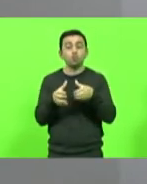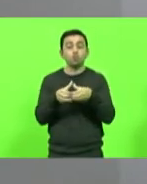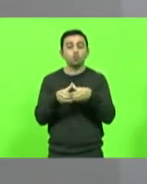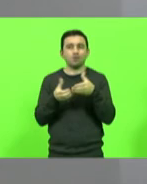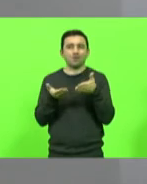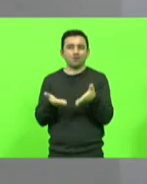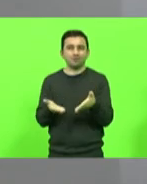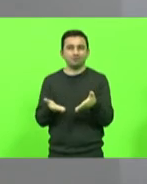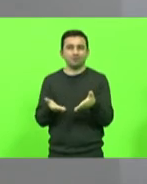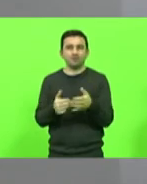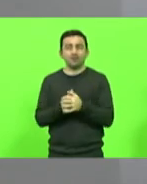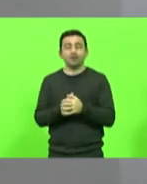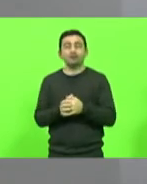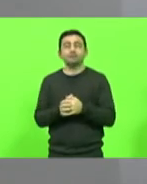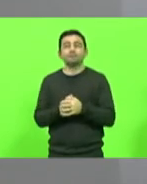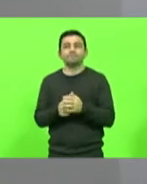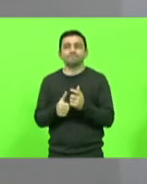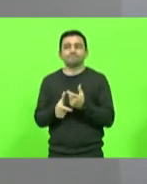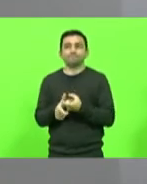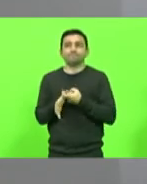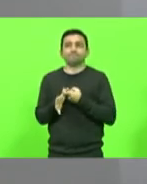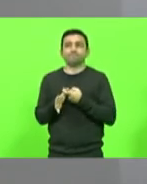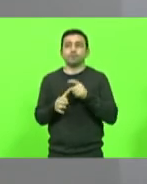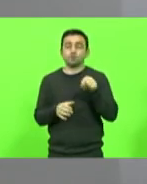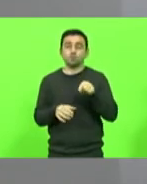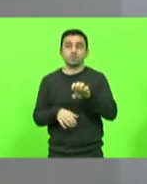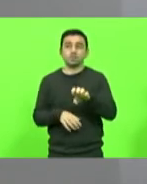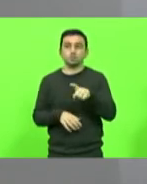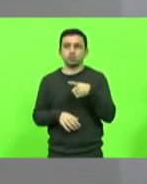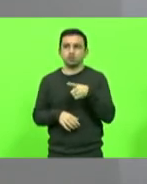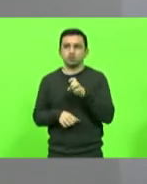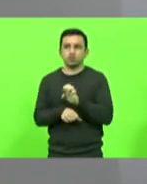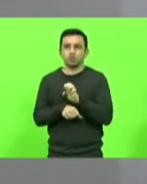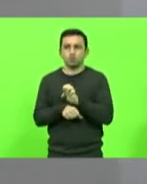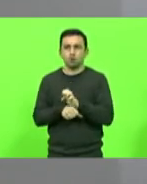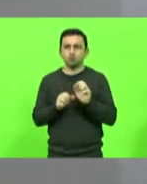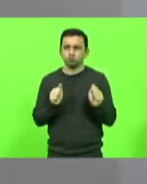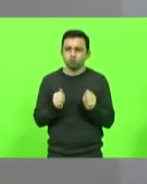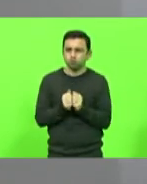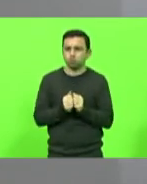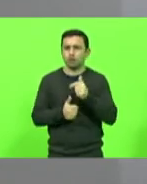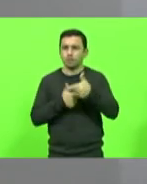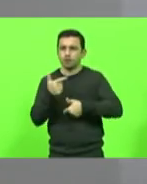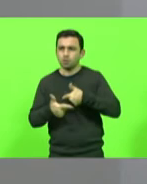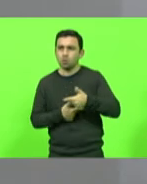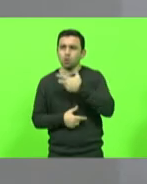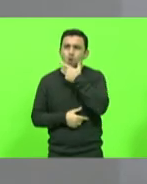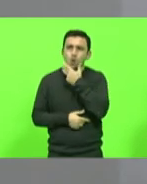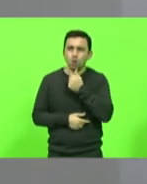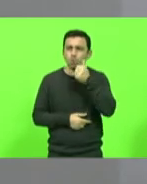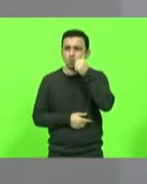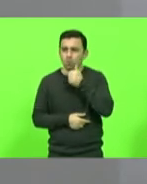uma dívida que o Executivo Estadual tem para junto aos trabalhadores e trabalhadoras do SUAS.